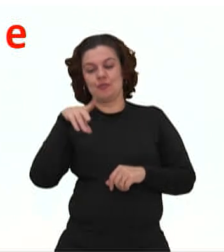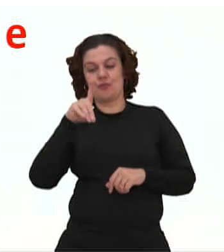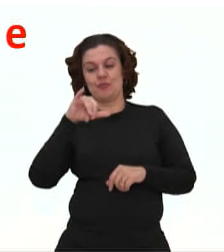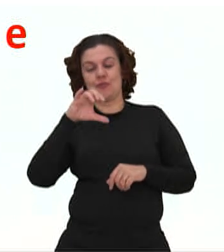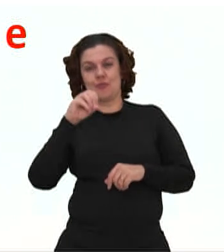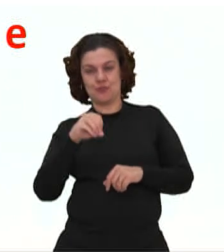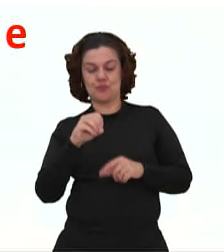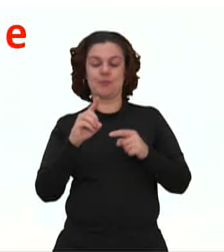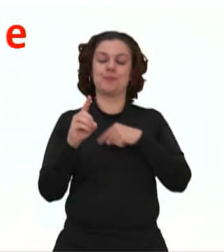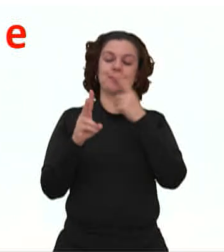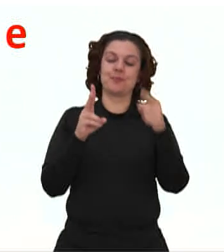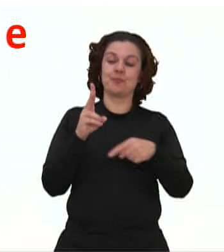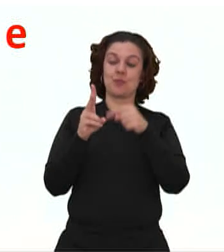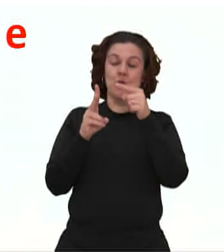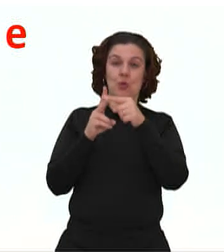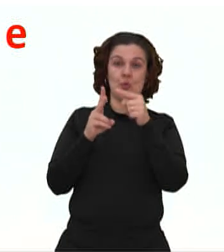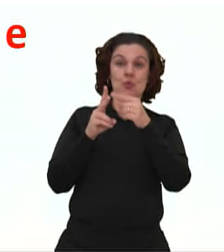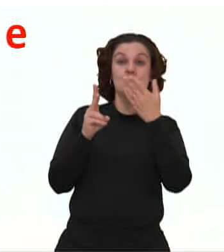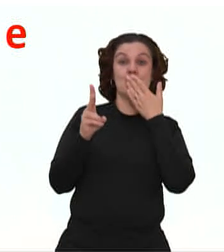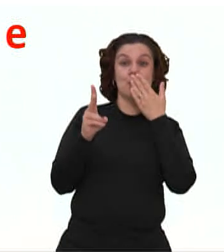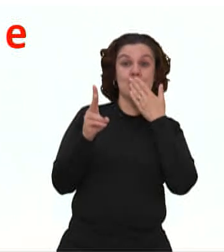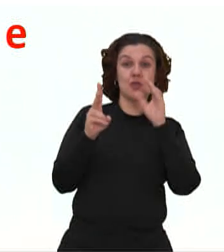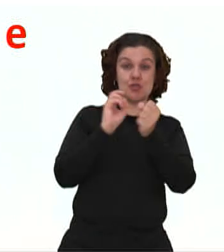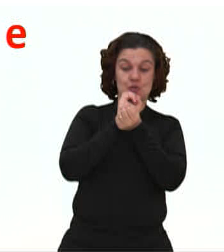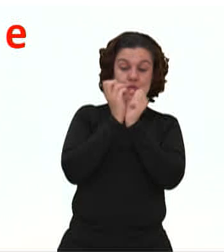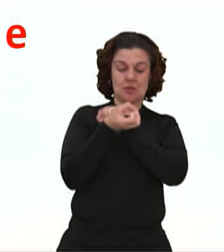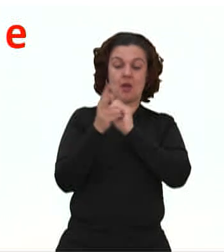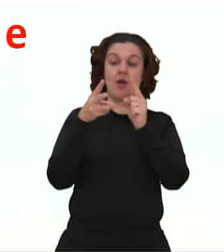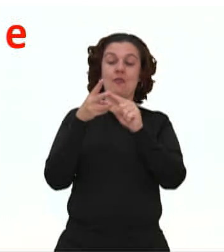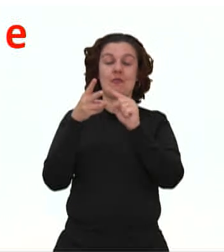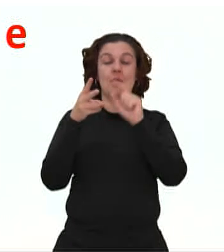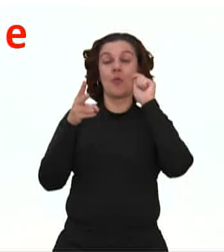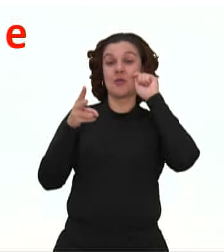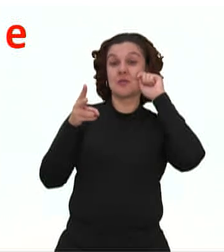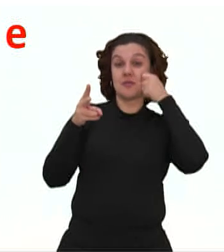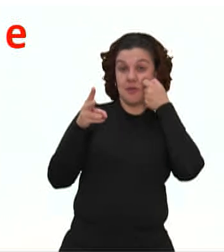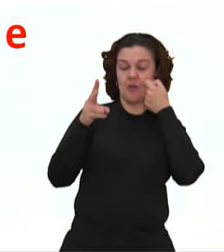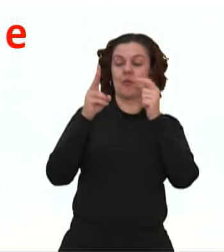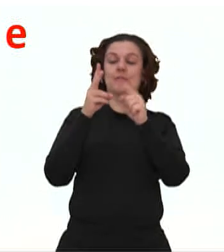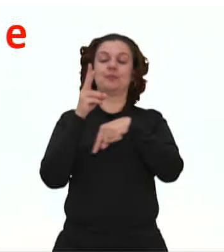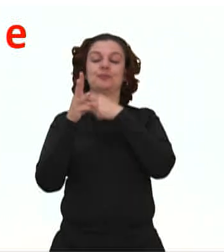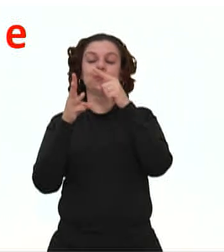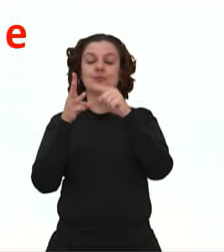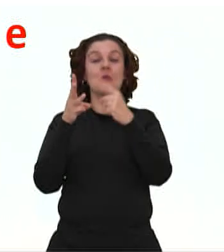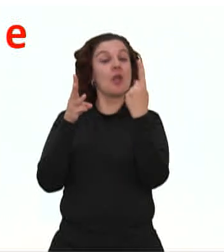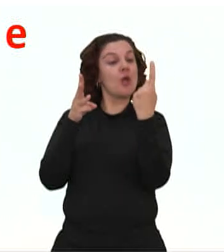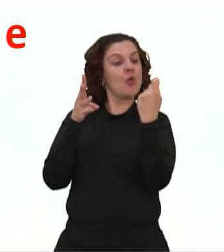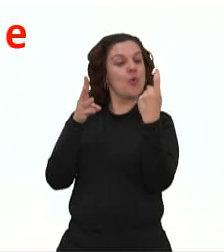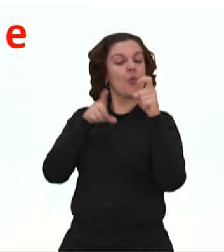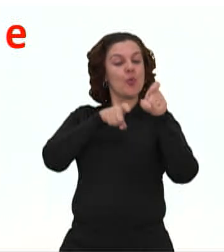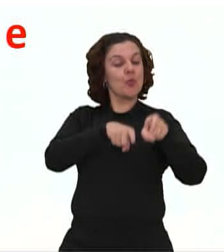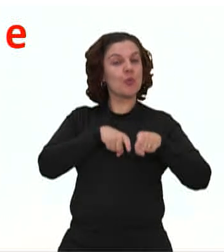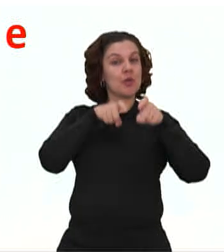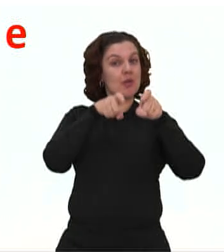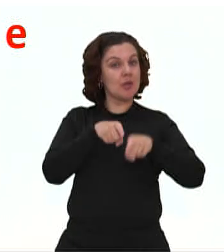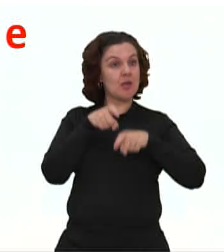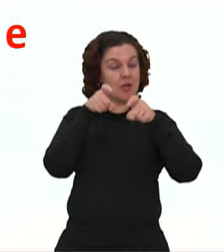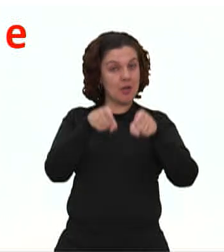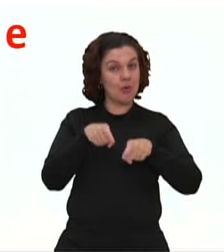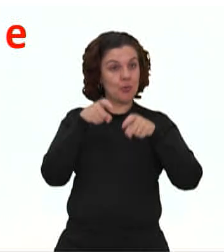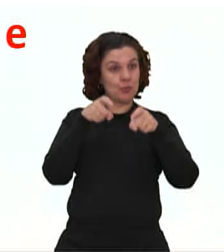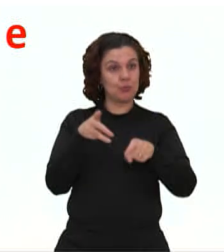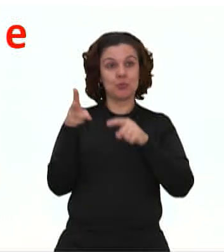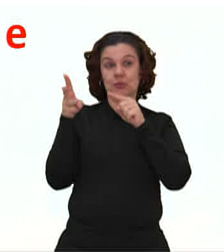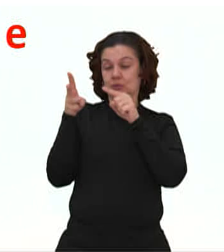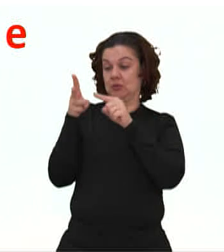mão de obra escrava, indígenas no início e escravidão africana depois. Monocultura, ou seja,